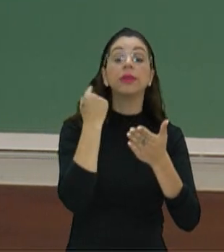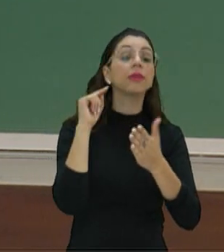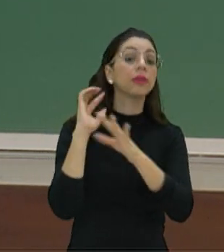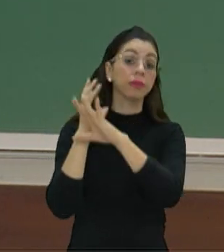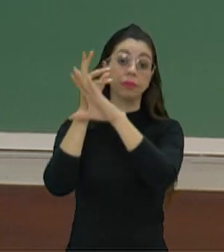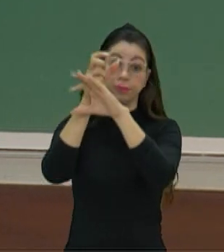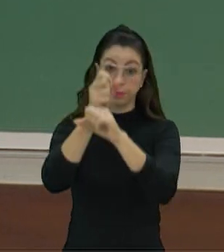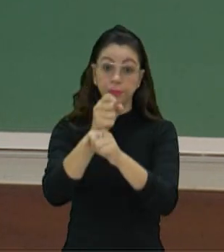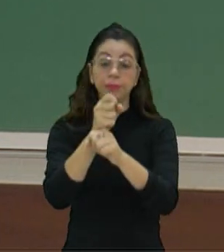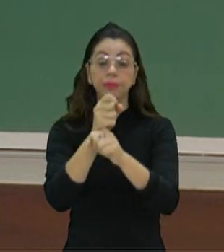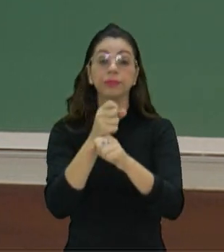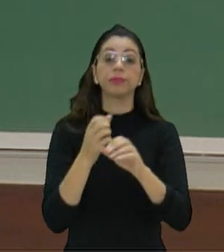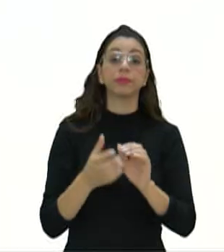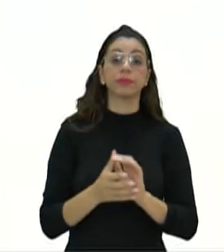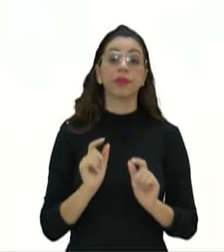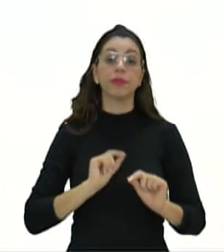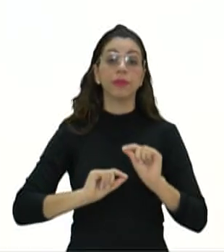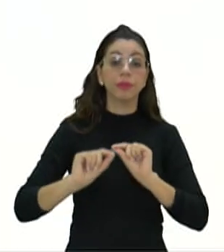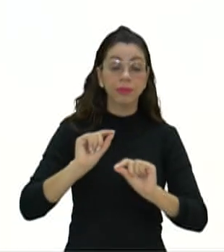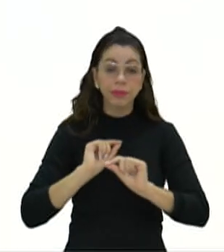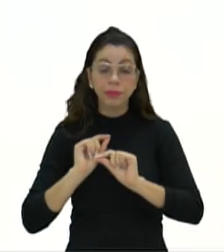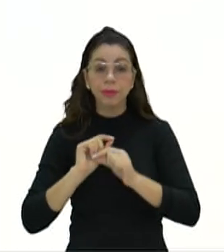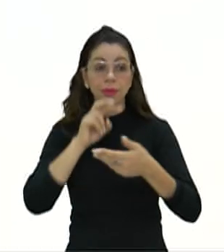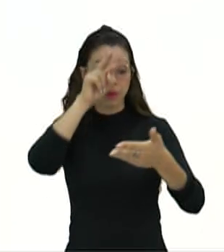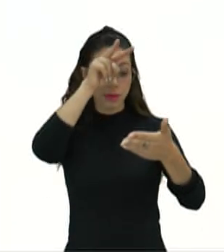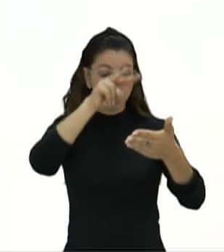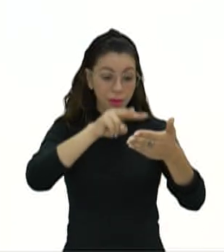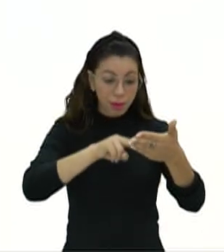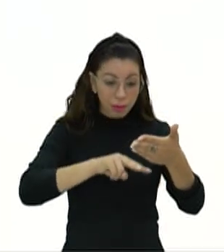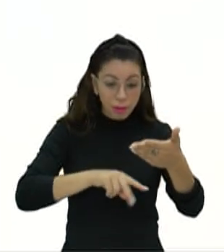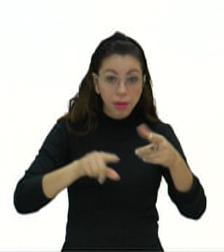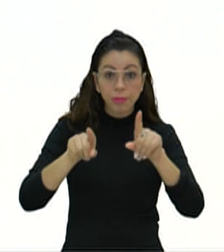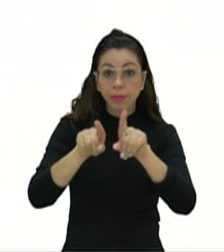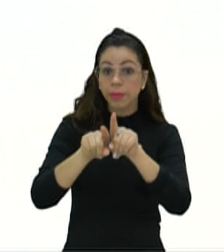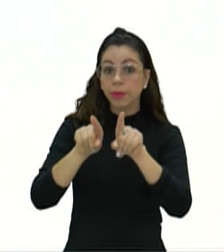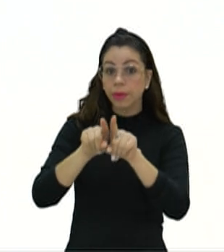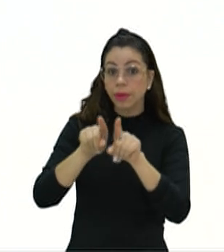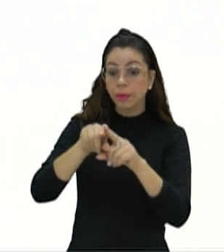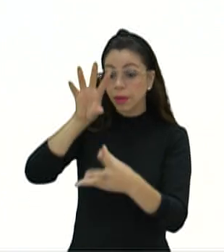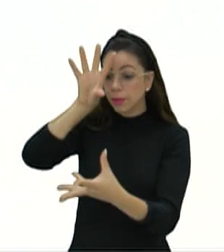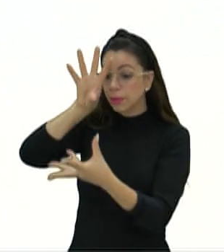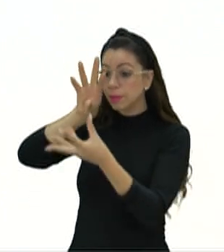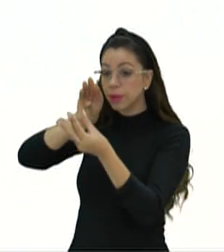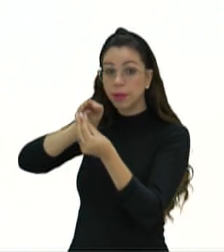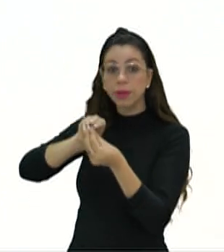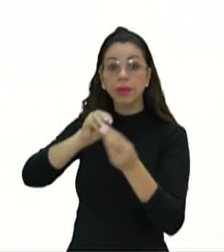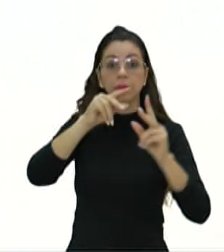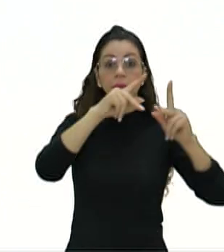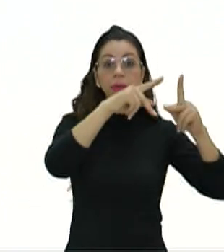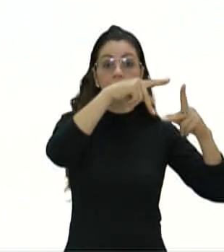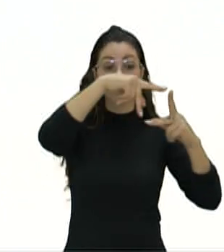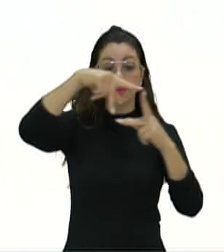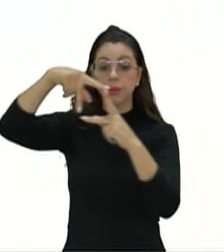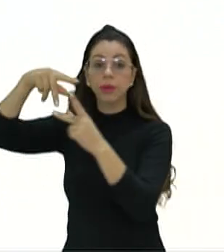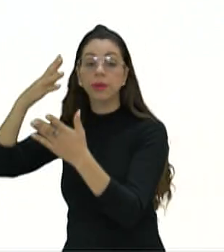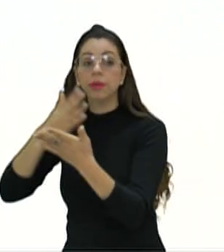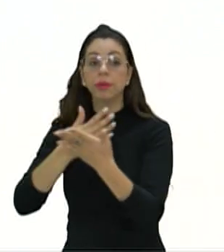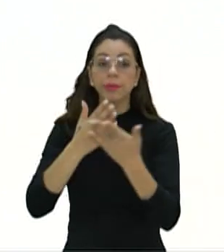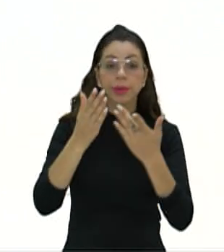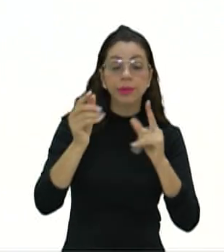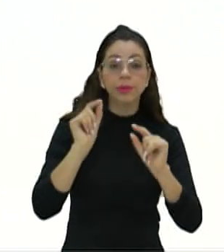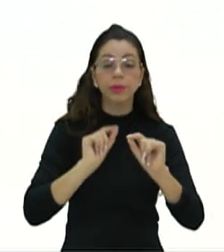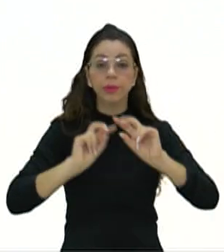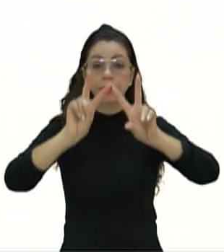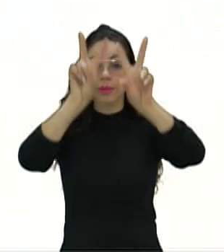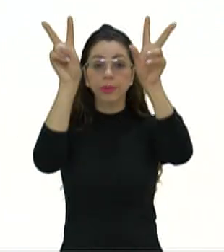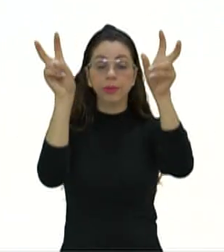Então, na aula anterior, nós lemos e interpretamos algumas tirinhas, né? E a gente começou a falar sobre